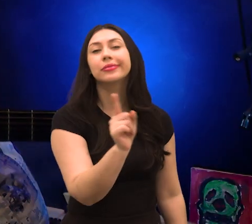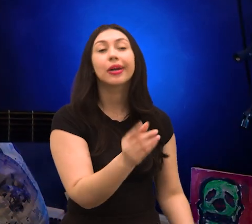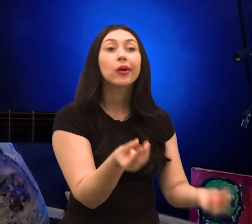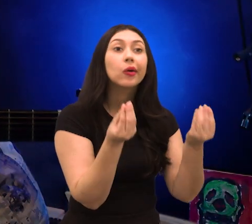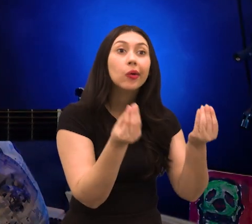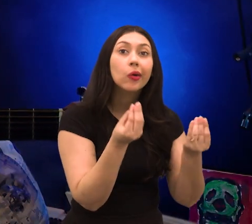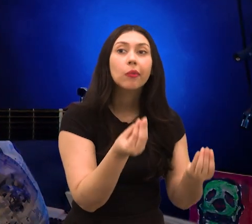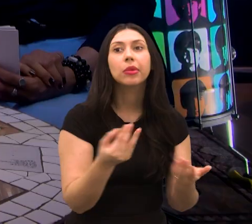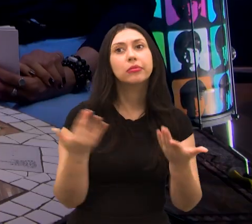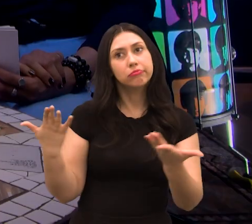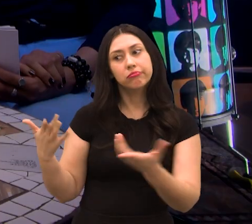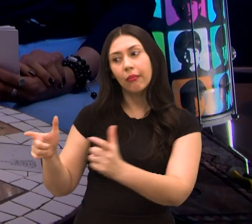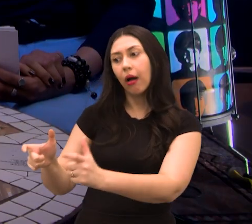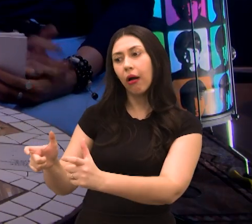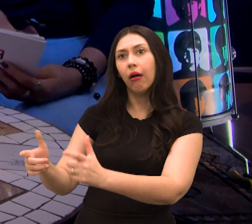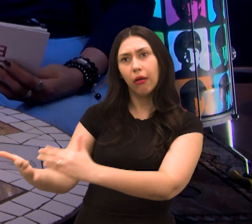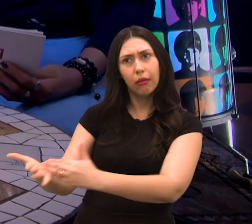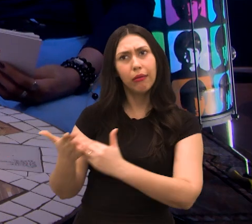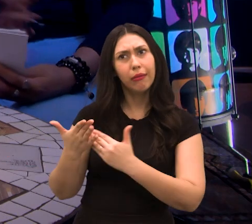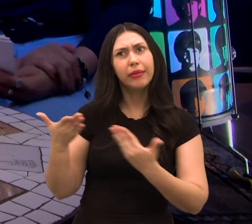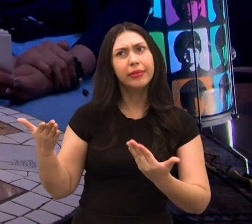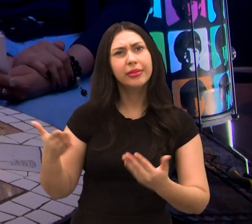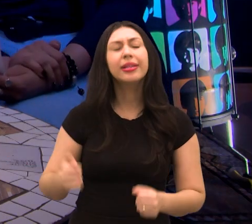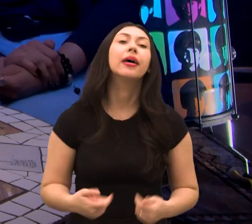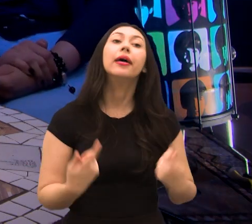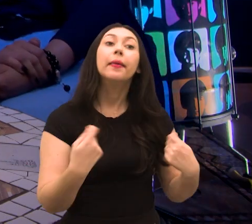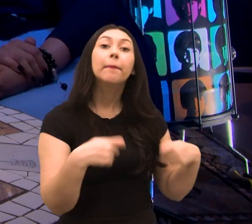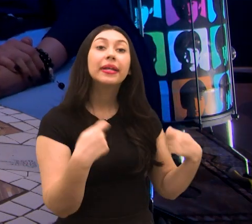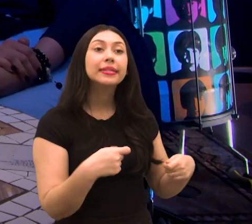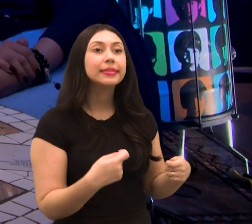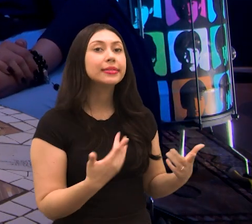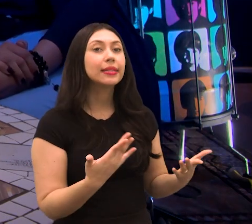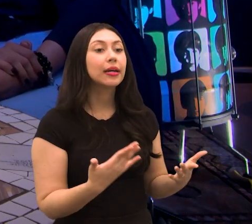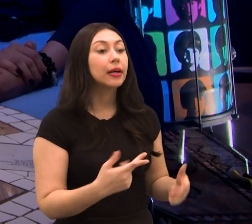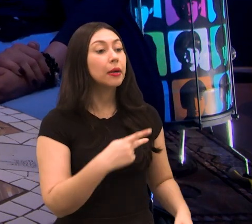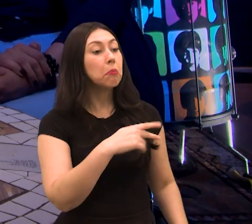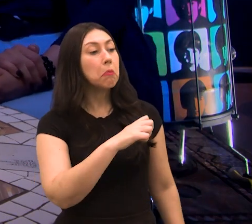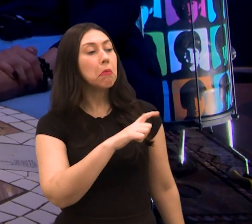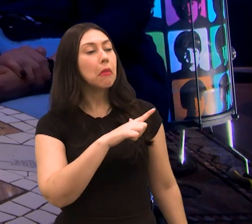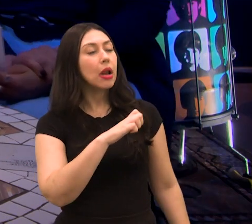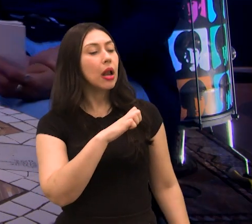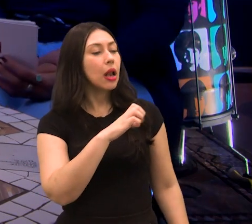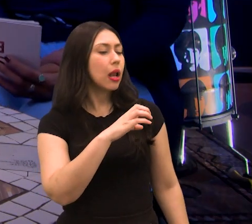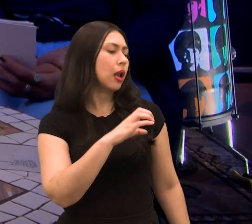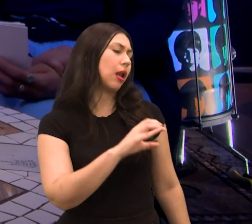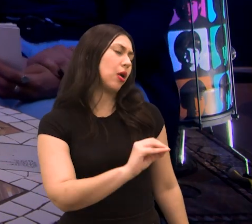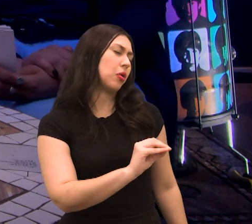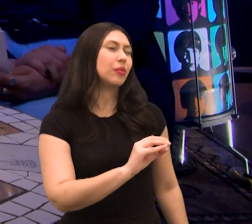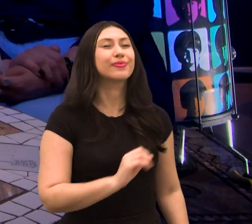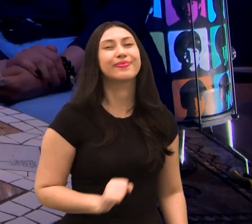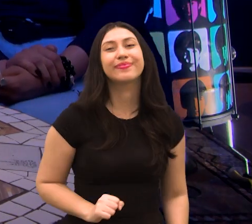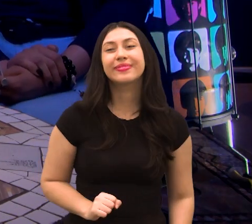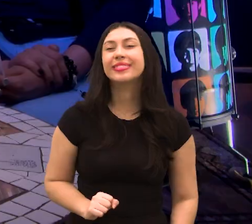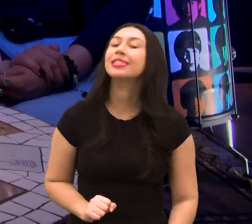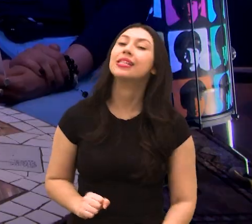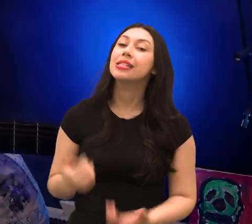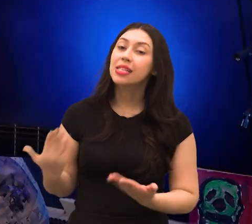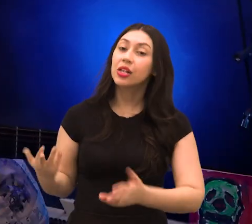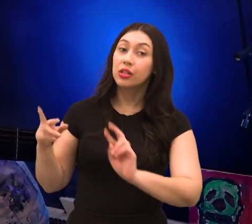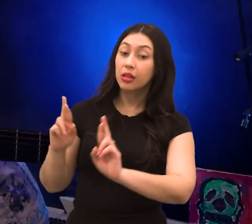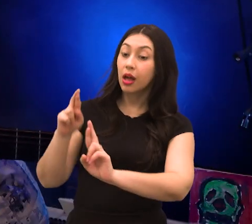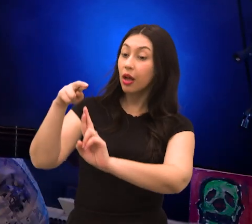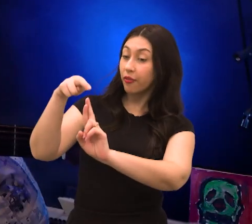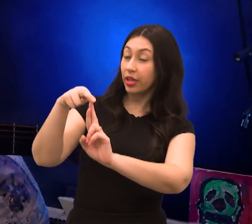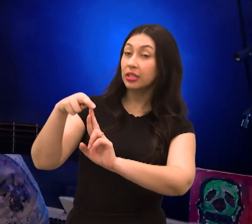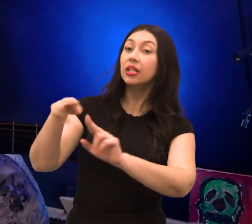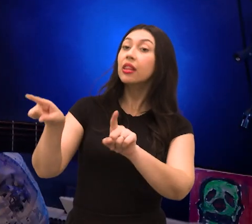fala Peleco. É mesmo. Gente, meu nome. Ô, Alex, ajuda a gente. Não, Alex, tem que dar uma migué. Peleco. Peleco,